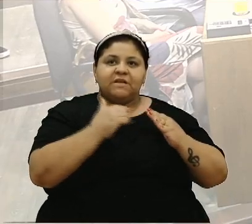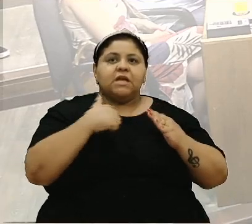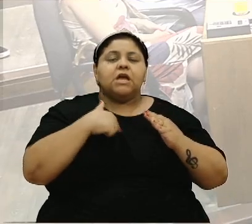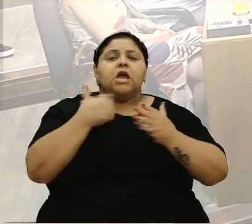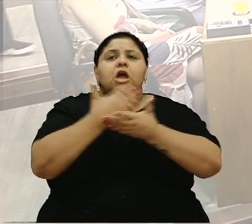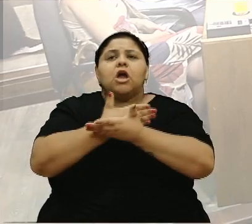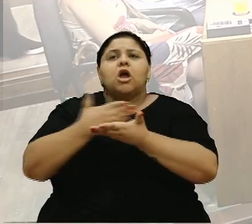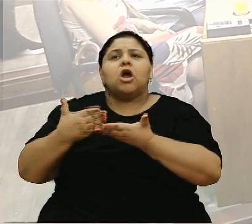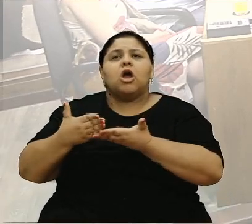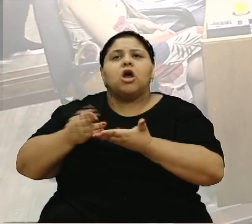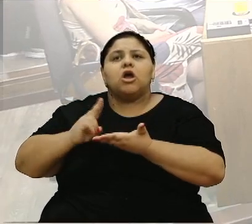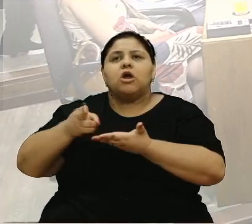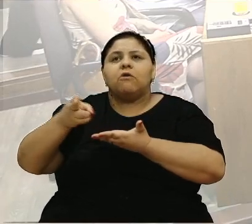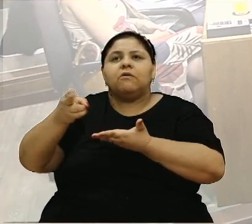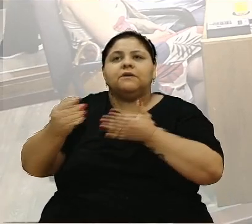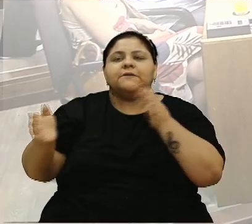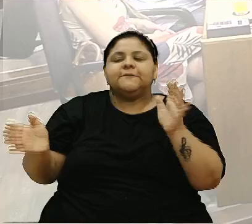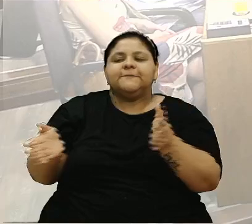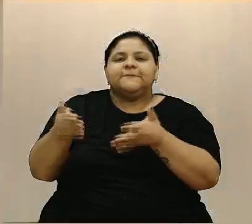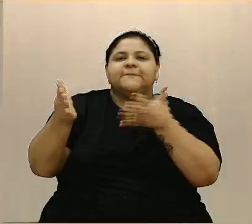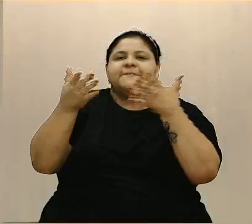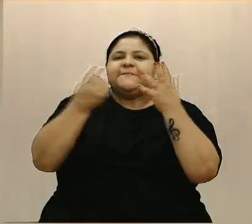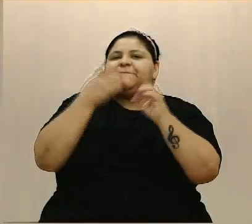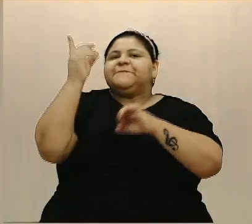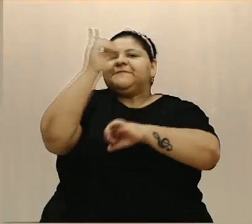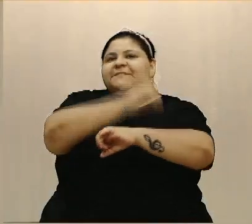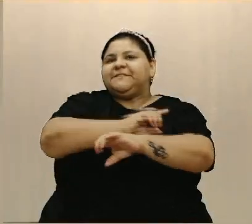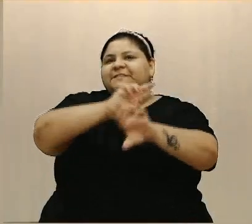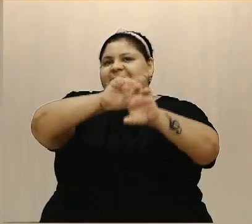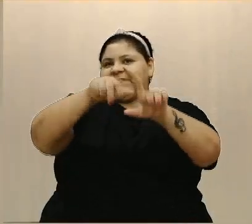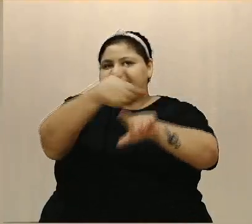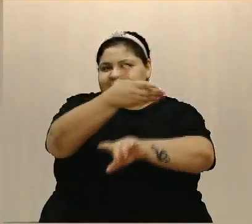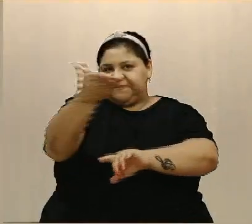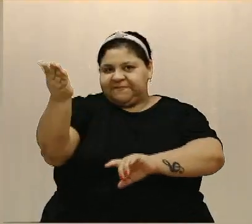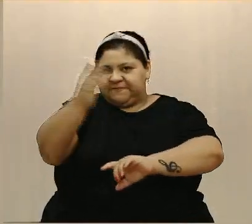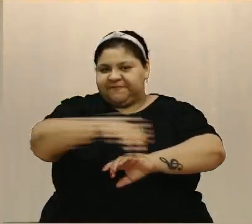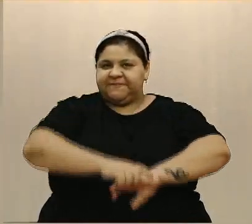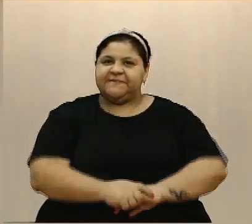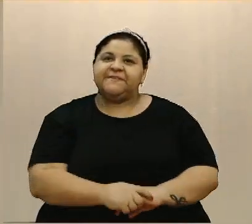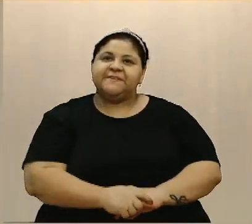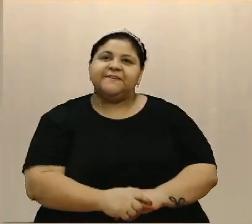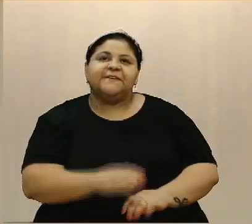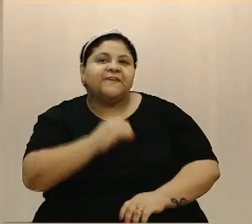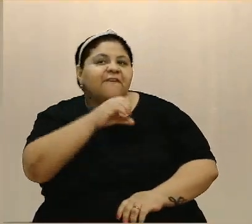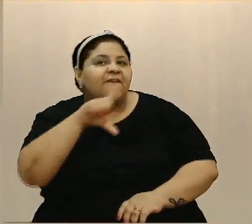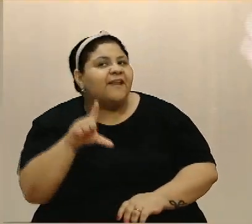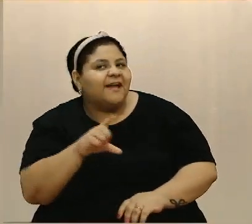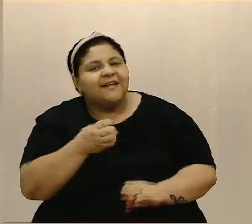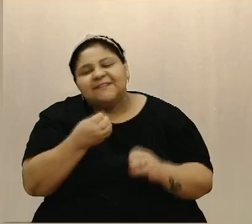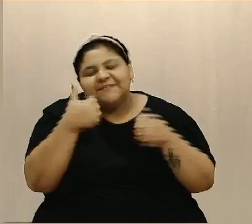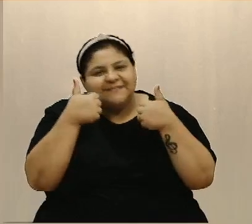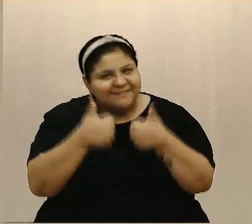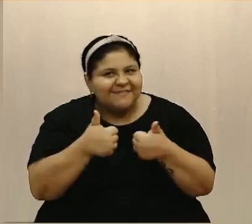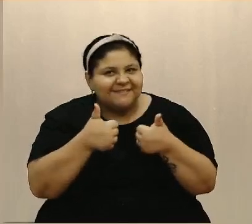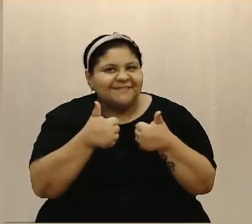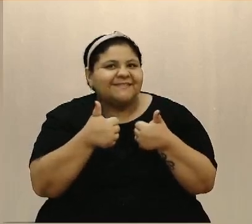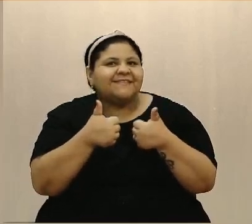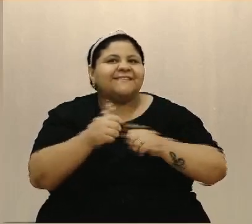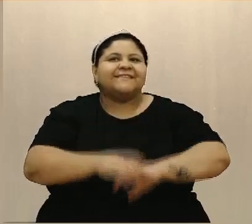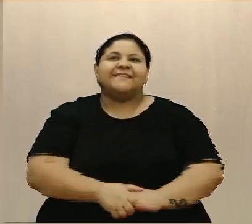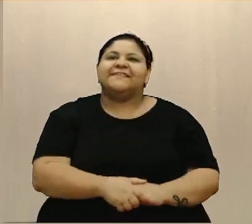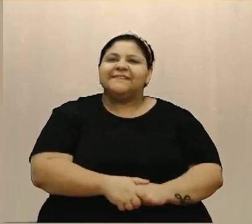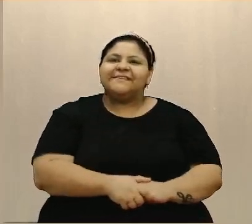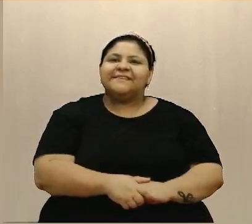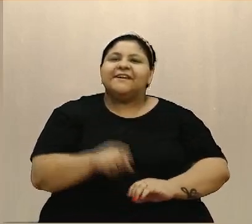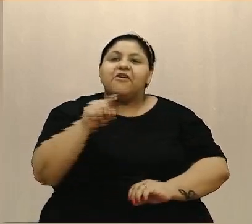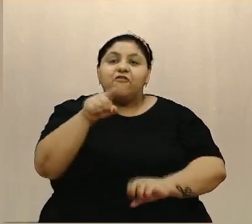começar sempre deixando as coisas mais leves, então vou dar um bom dia diferente para vocês, tá? Olá, como vai? Será que